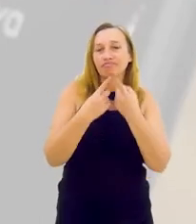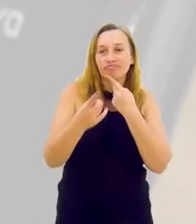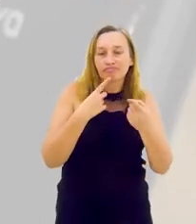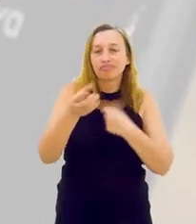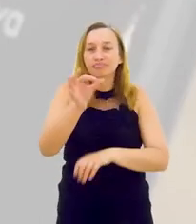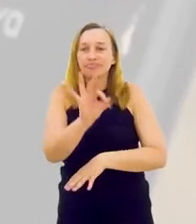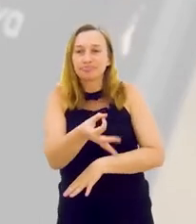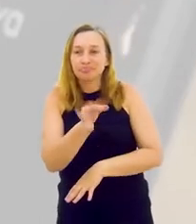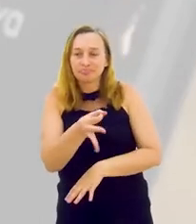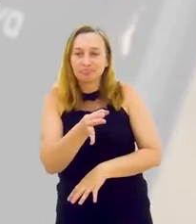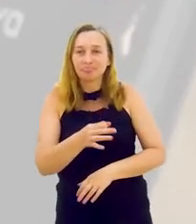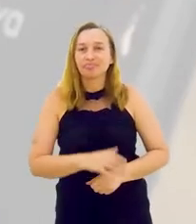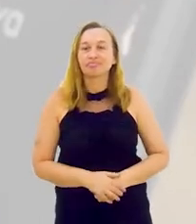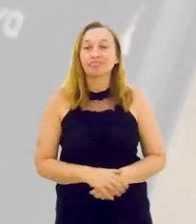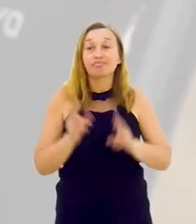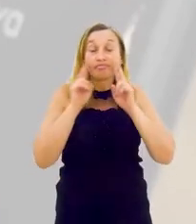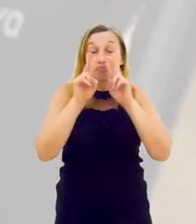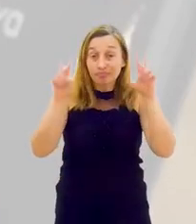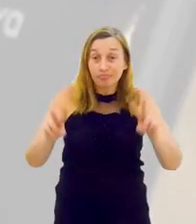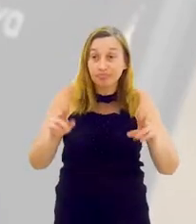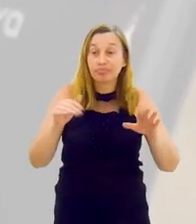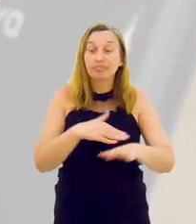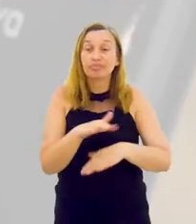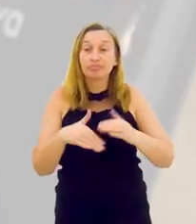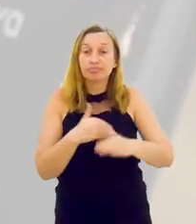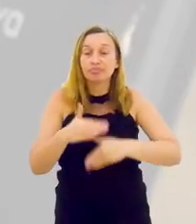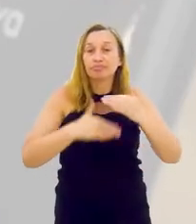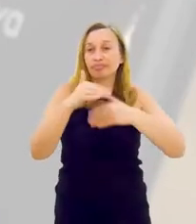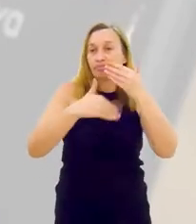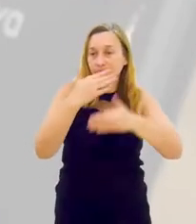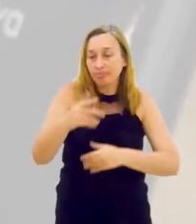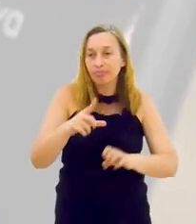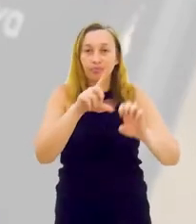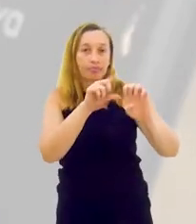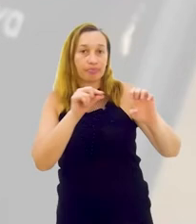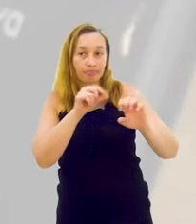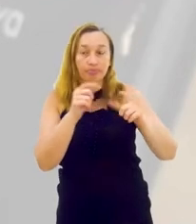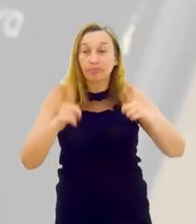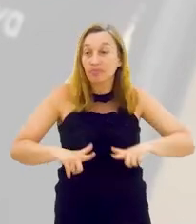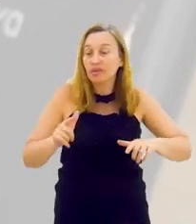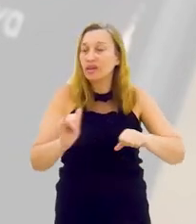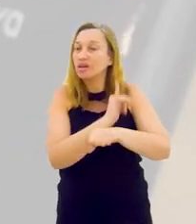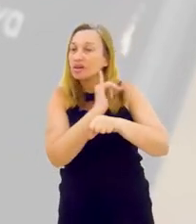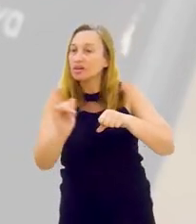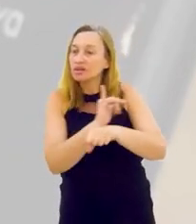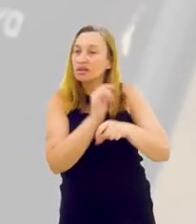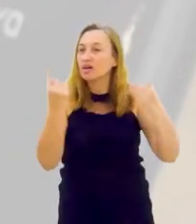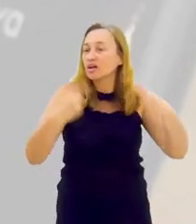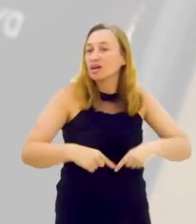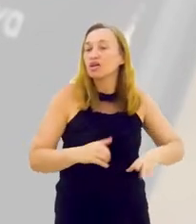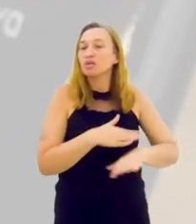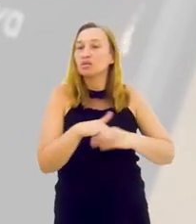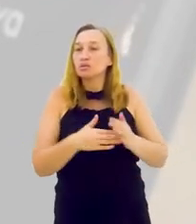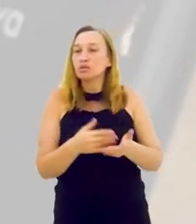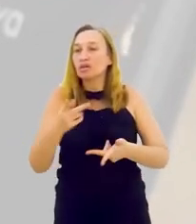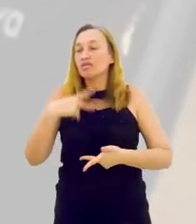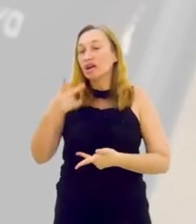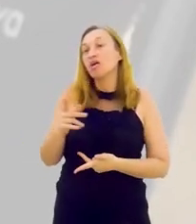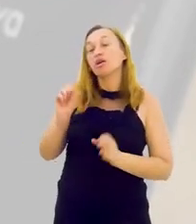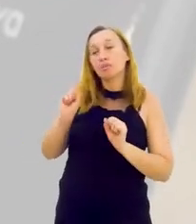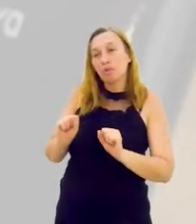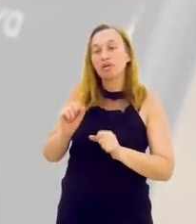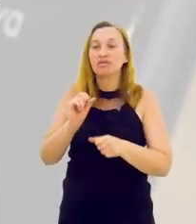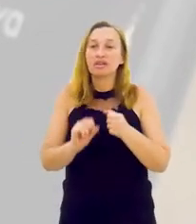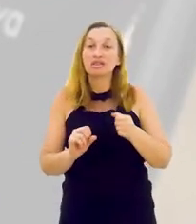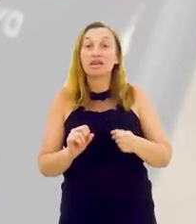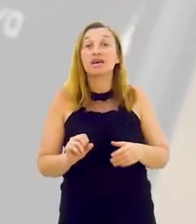discussões, exatamente na visão do desenvolvimento, do empreendedorismo, do desenvolvimento local como estratégia competitiva, todo mundo vai dizer o que é que pode